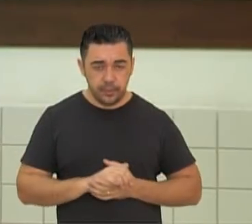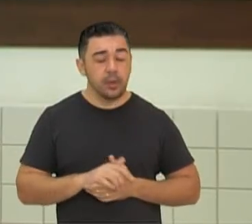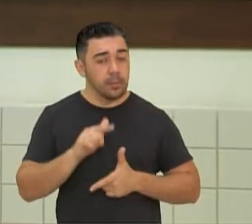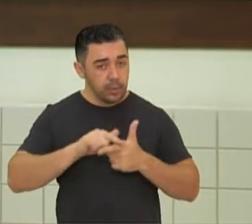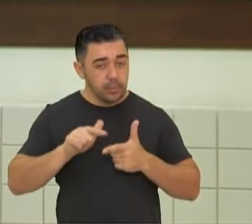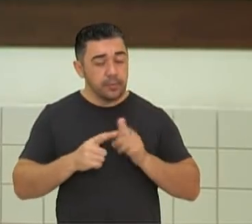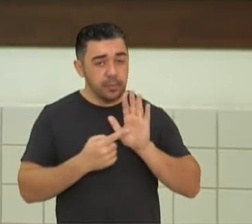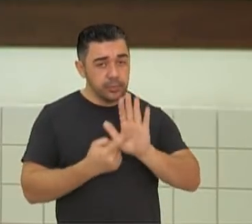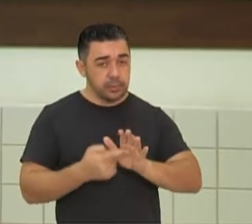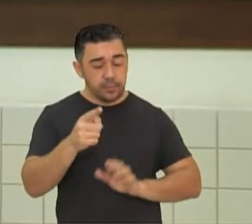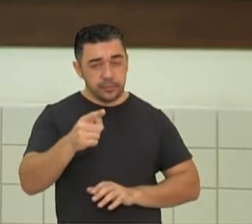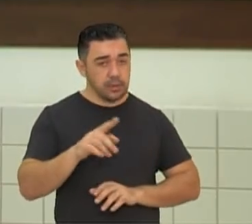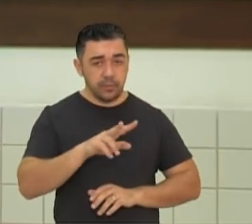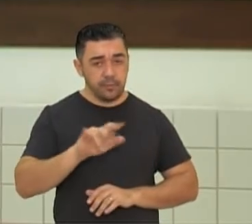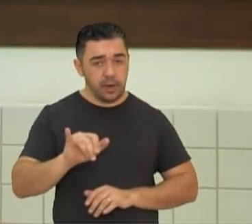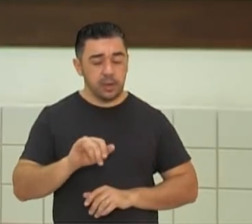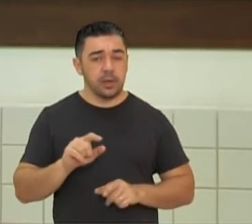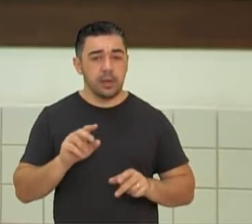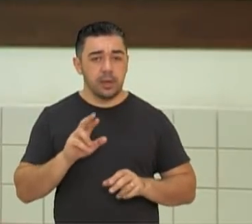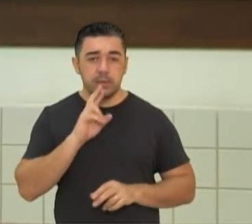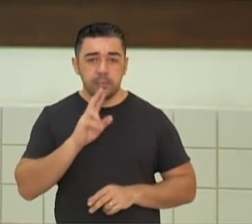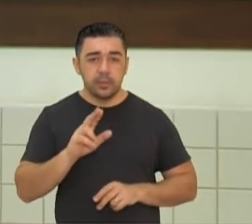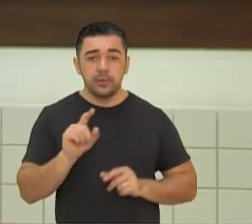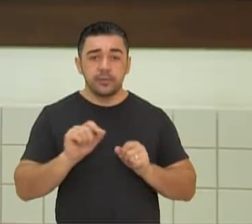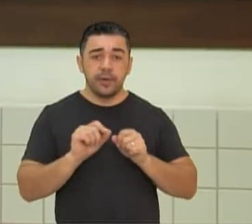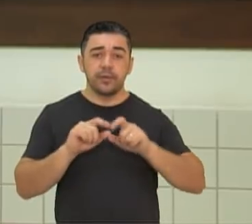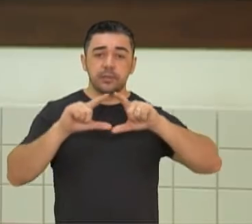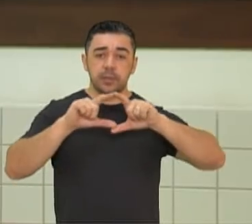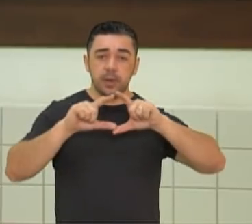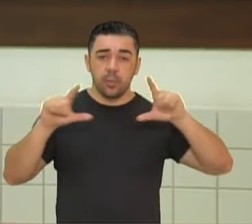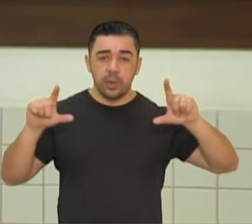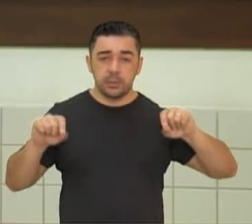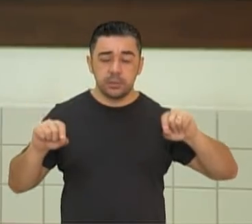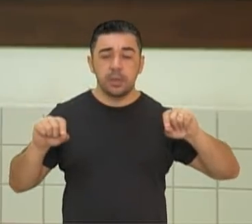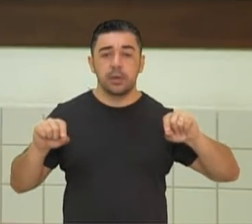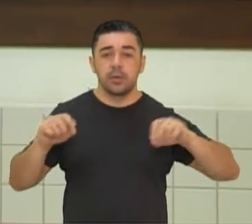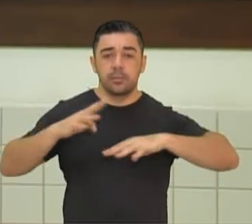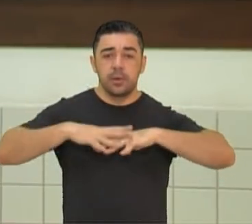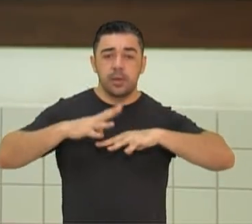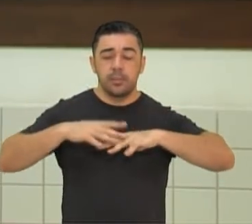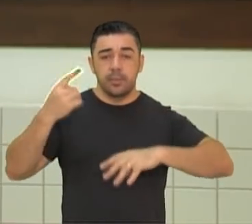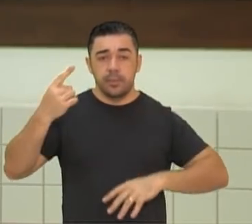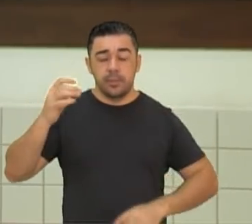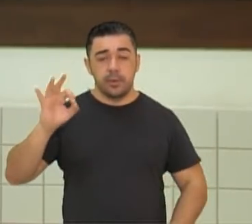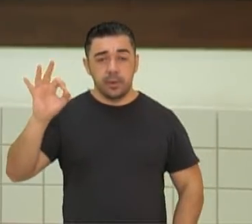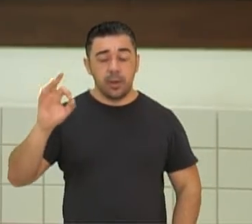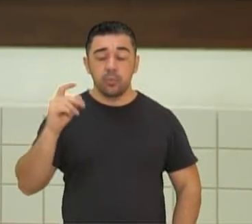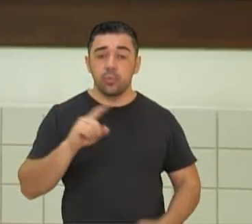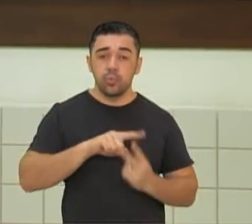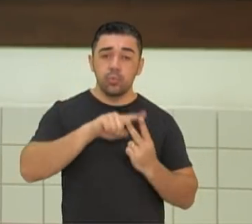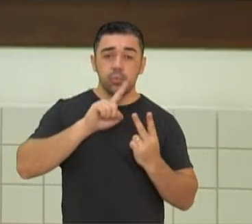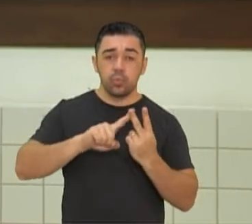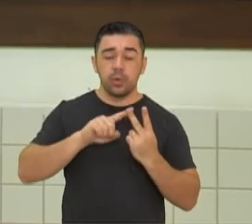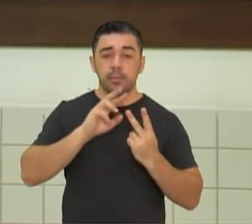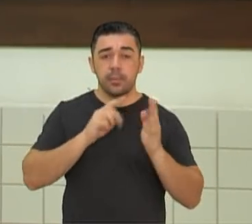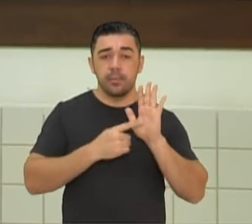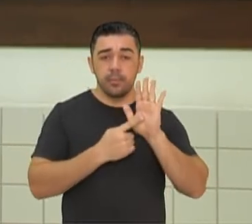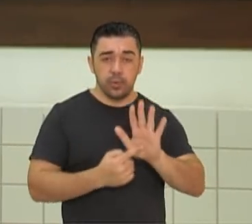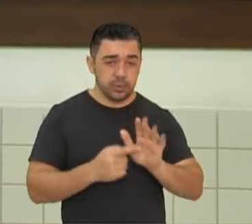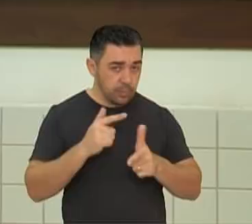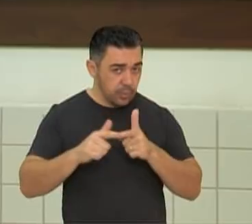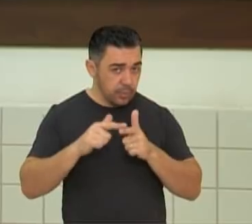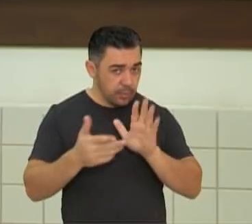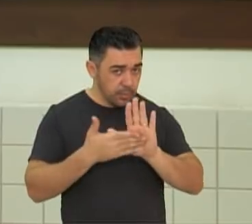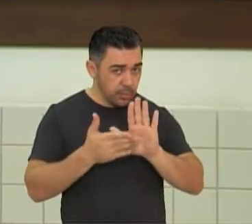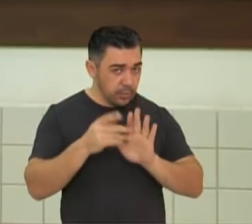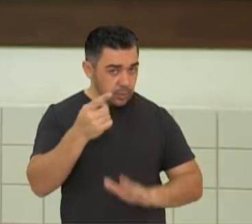para você que você não vai resolver, mas você vai escrever uma sentença matemática com duas incógnitas para indicar a situação problema que eu vou te